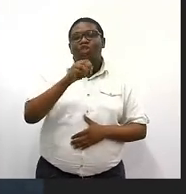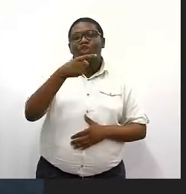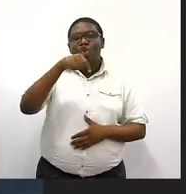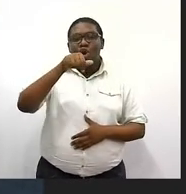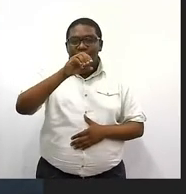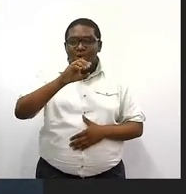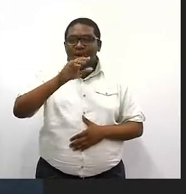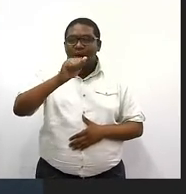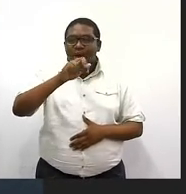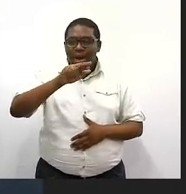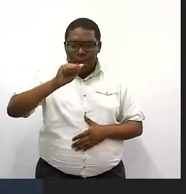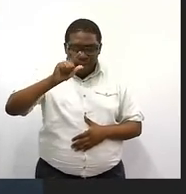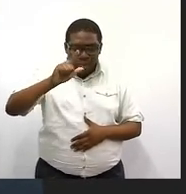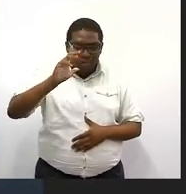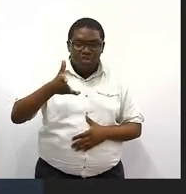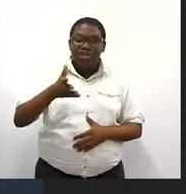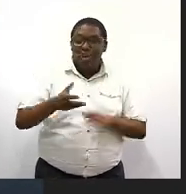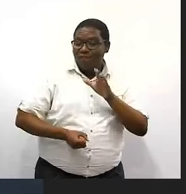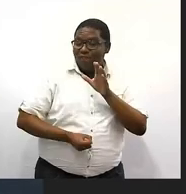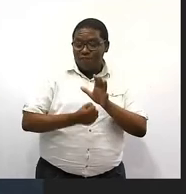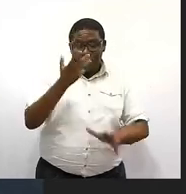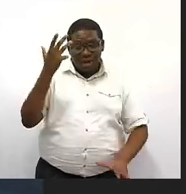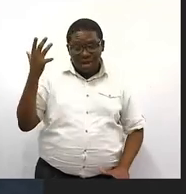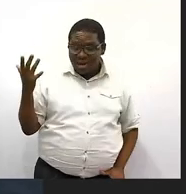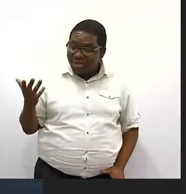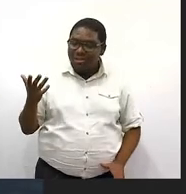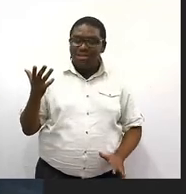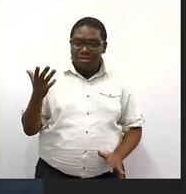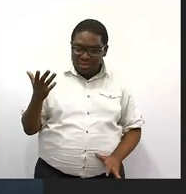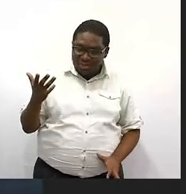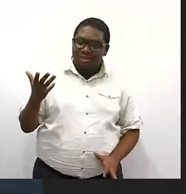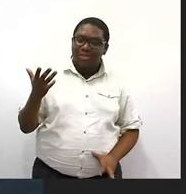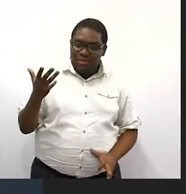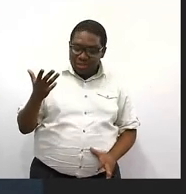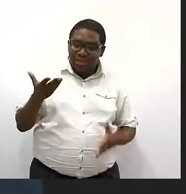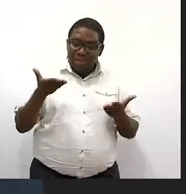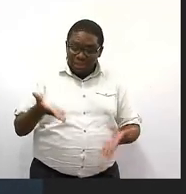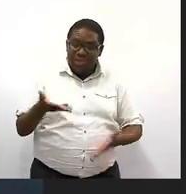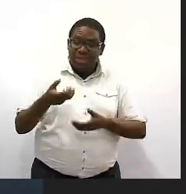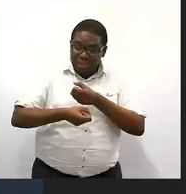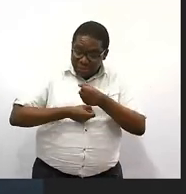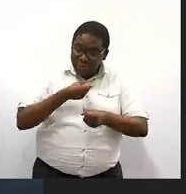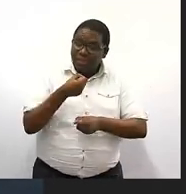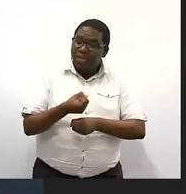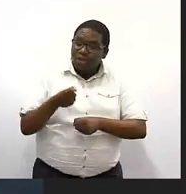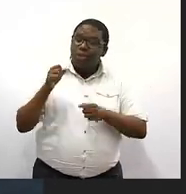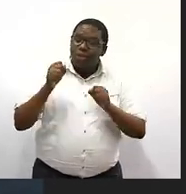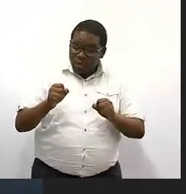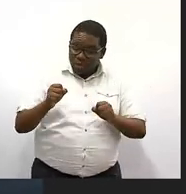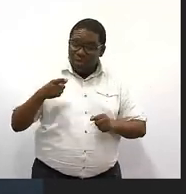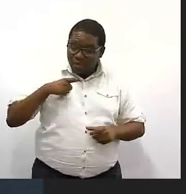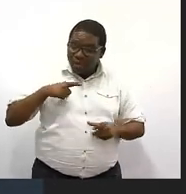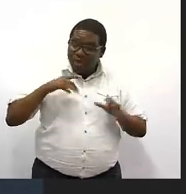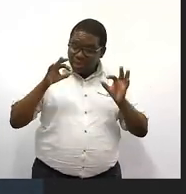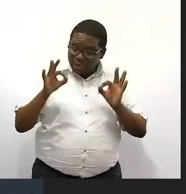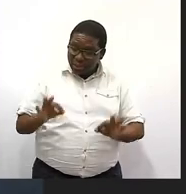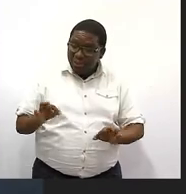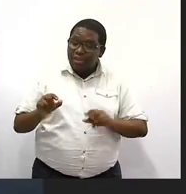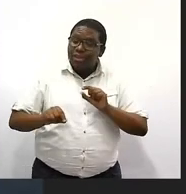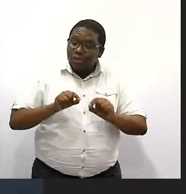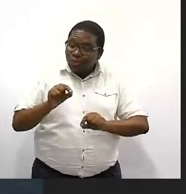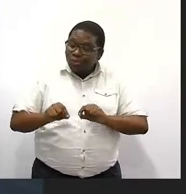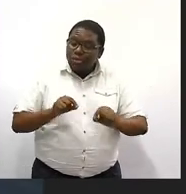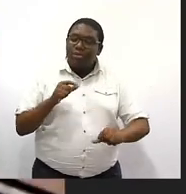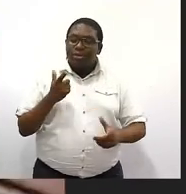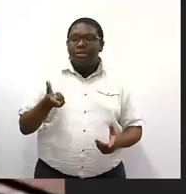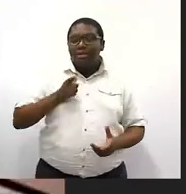caiu várias vezes em provas de vestibular do Enem este ano. Pode ter certeza que os vestibulares vão cobrar